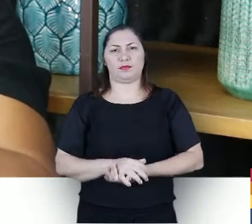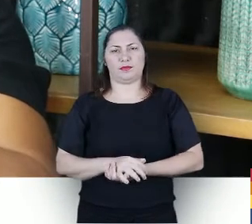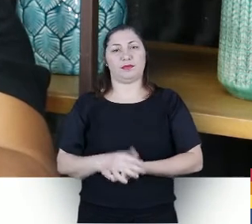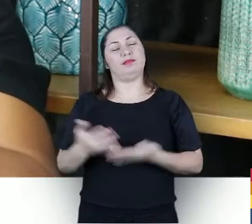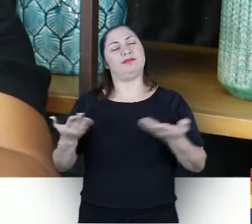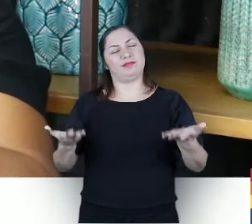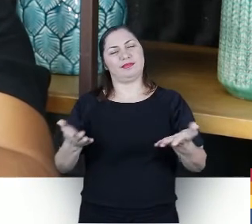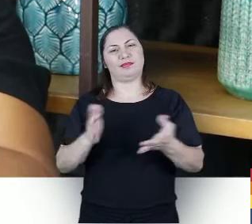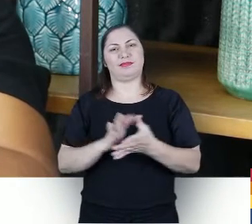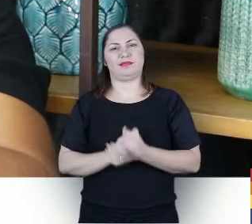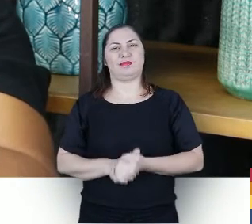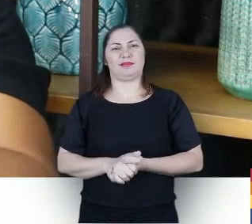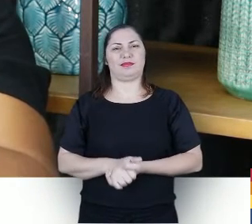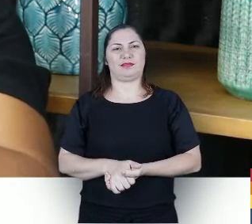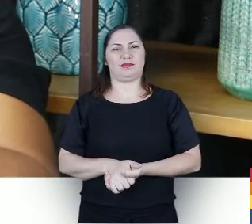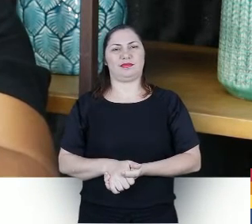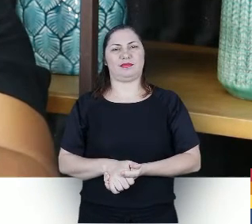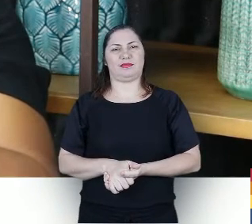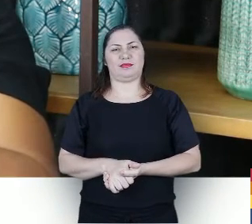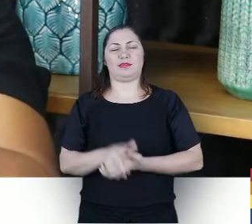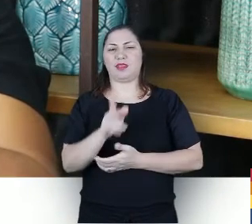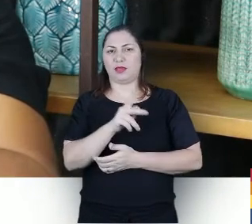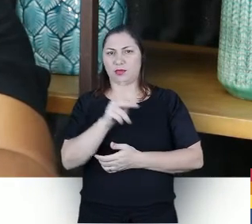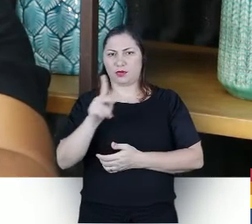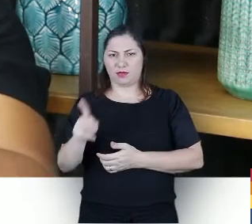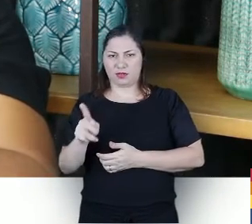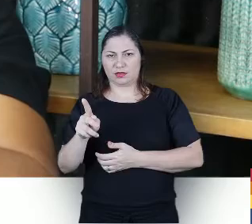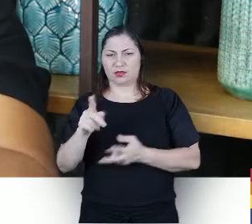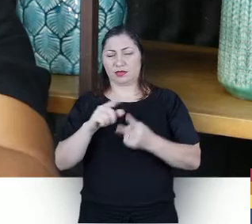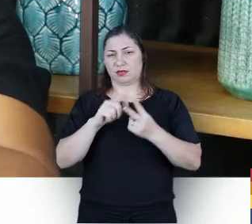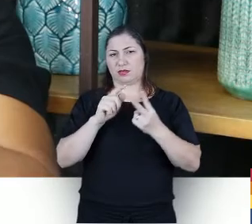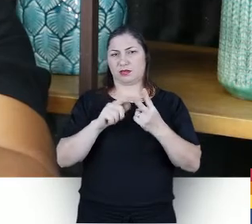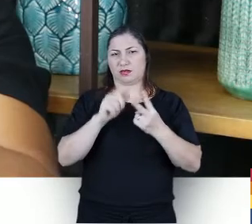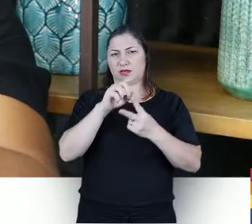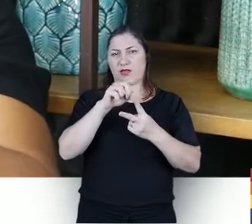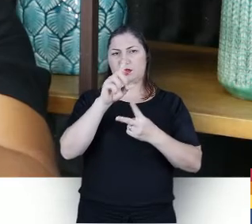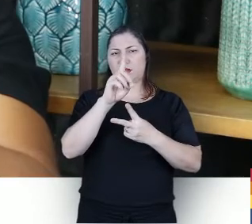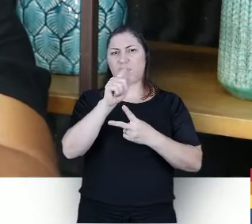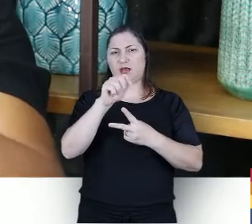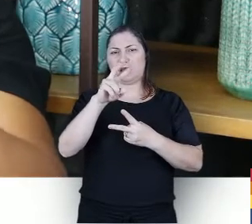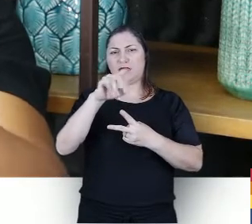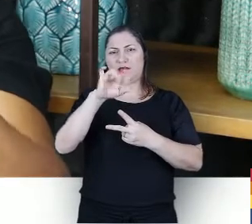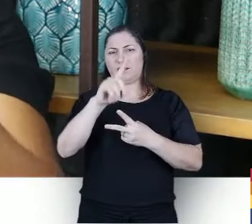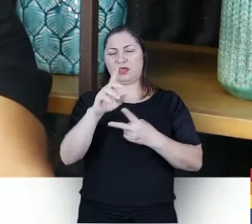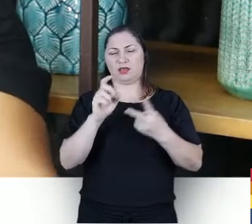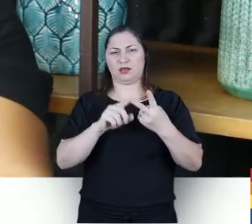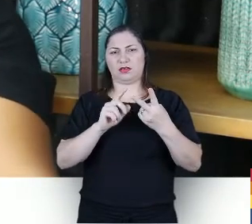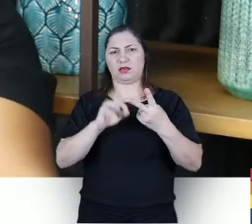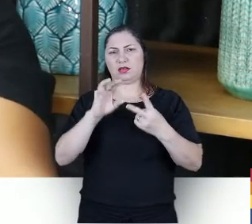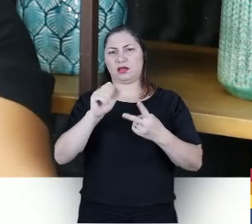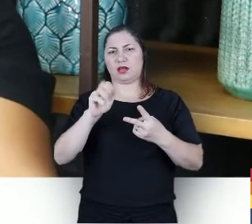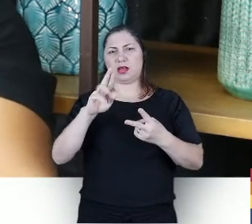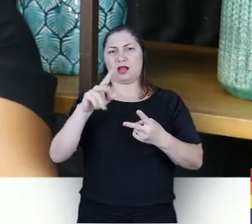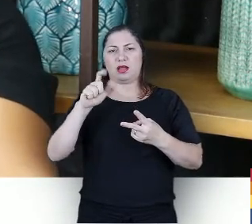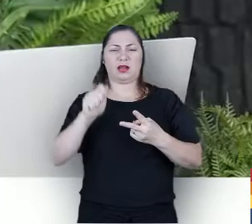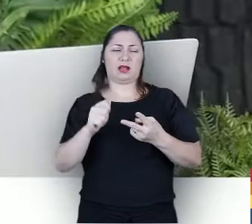aí, proporcionando a esses estudantes o desenvolvimento dessas competências e habilidades, né. E é isso.